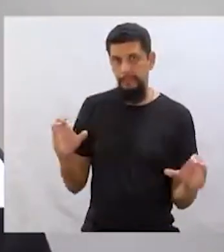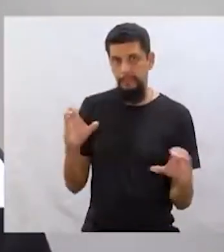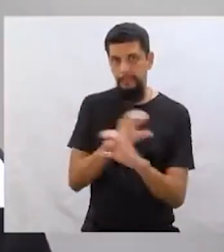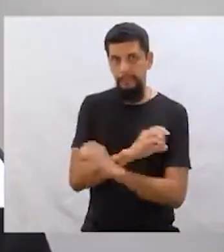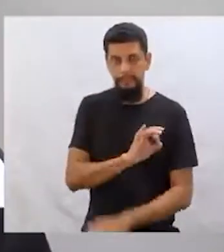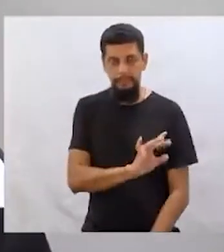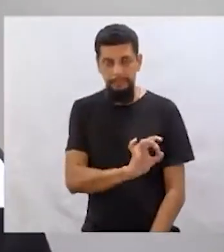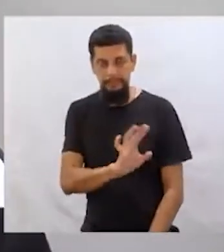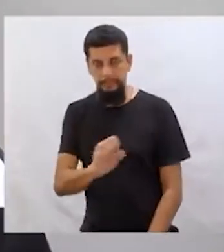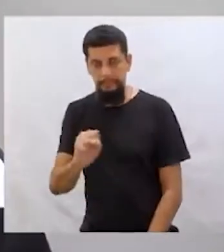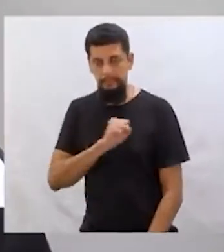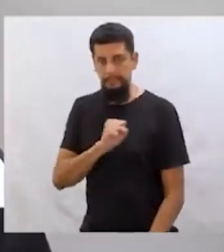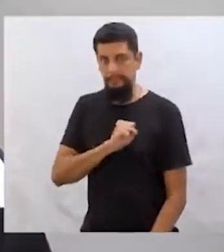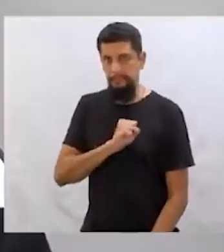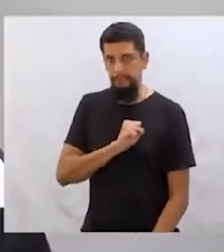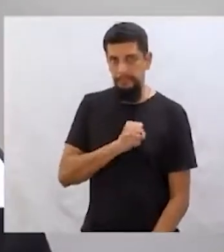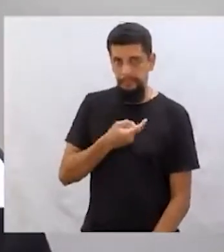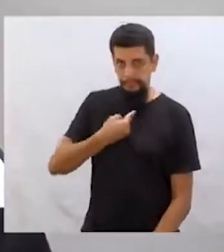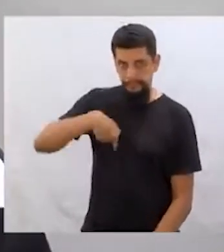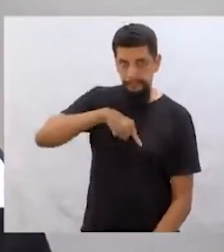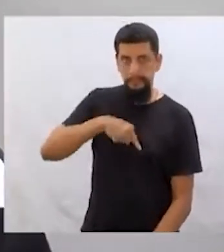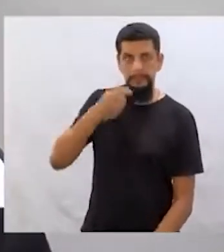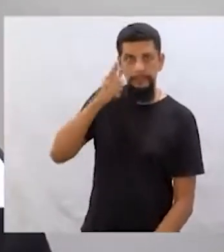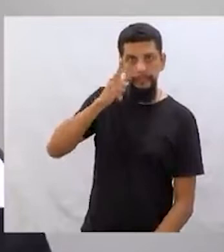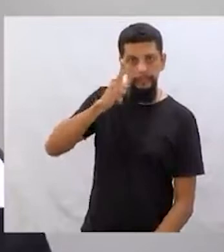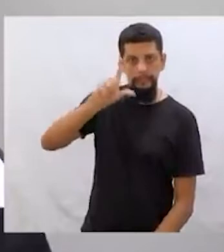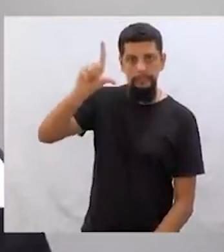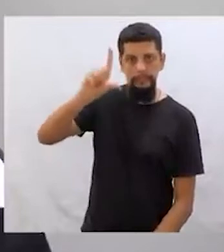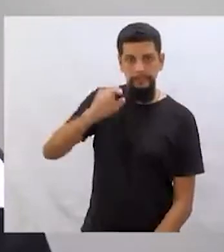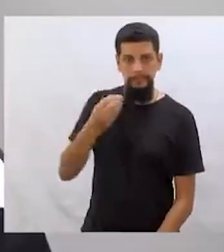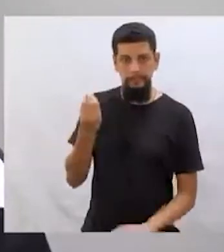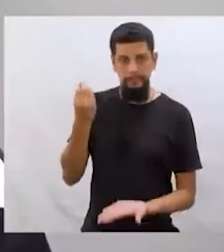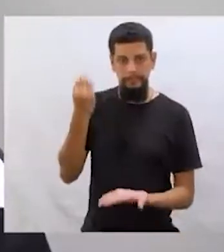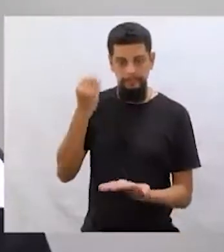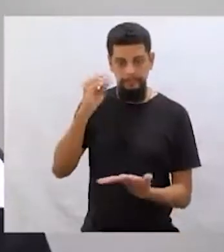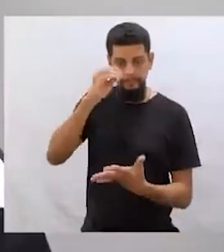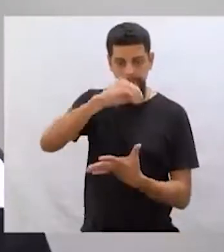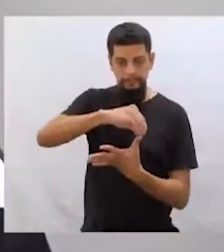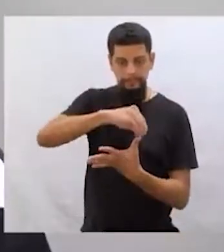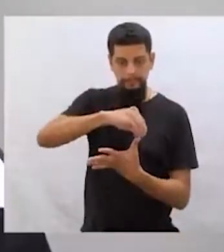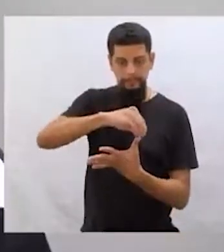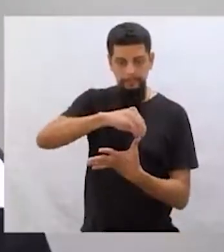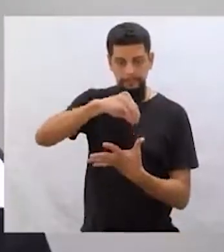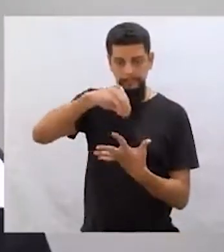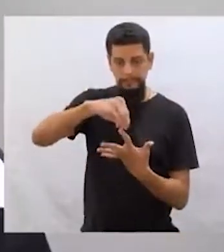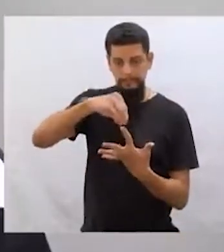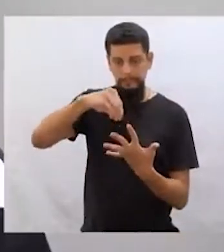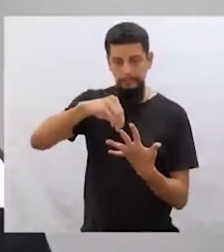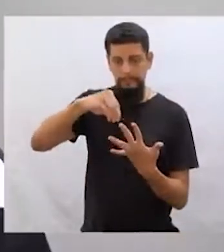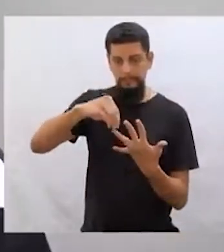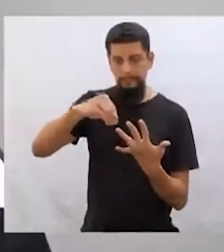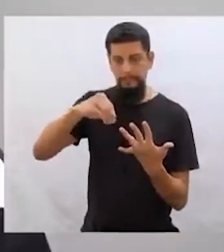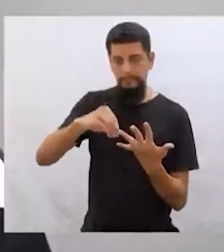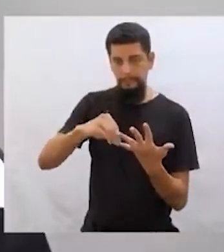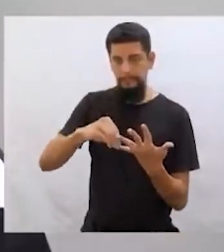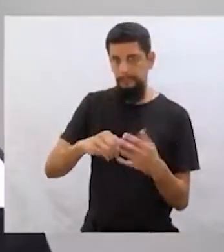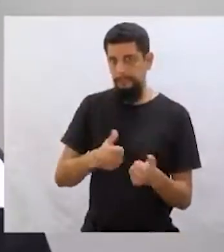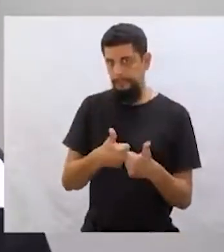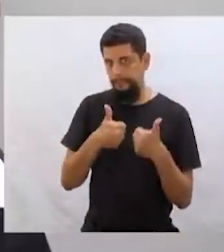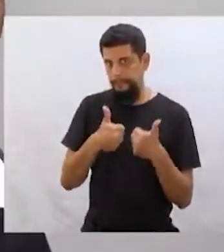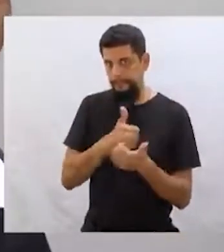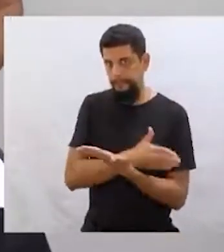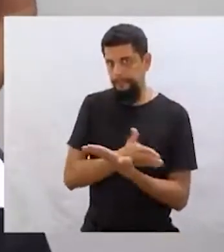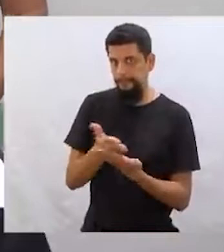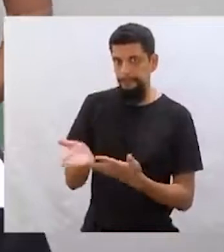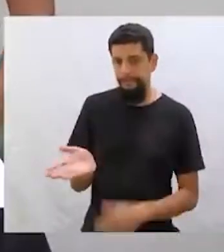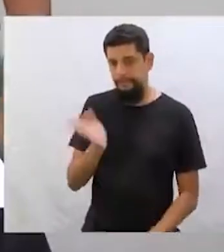completar. Cada número que nós conseguimos, nós vamos pegar o palito e vamos colocar em cima do dedinho, tá? Vou começar.